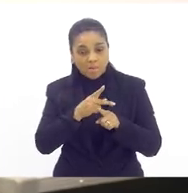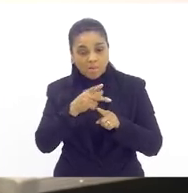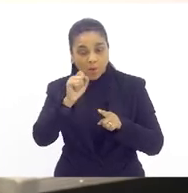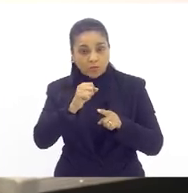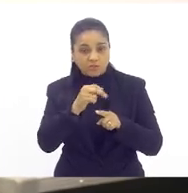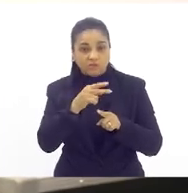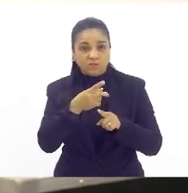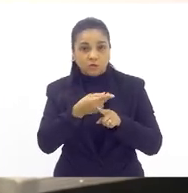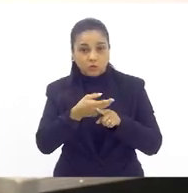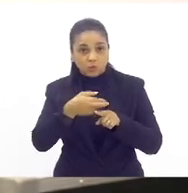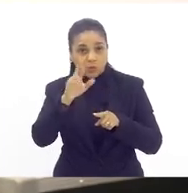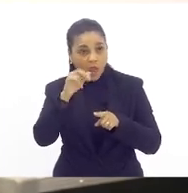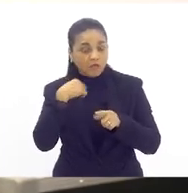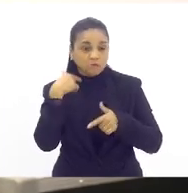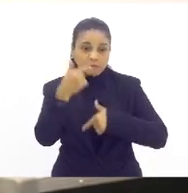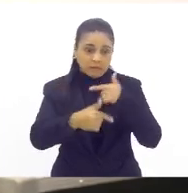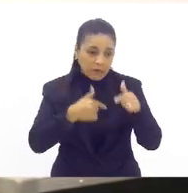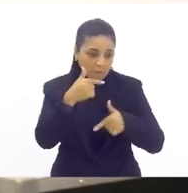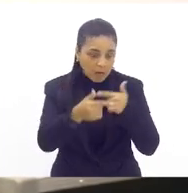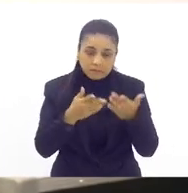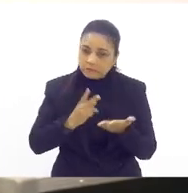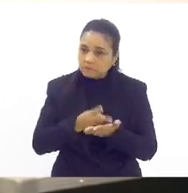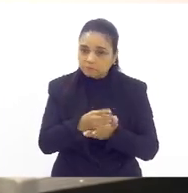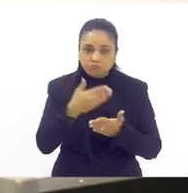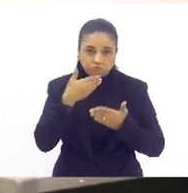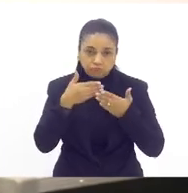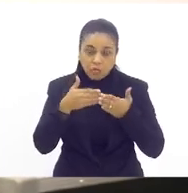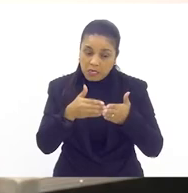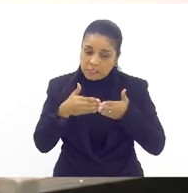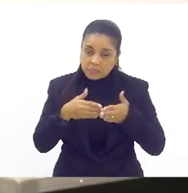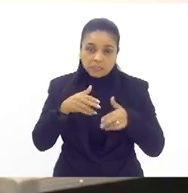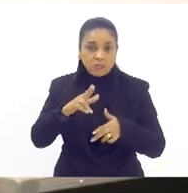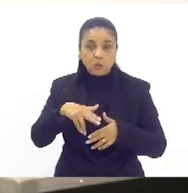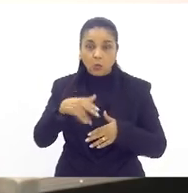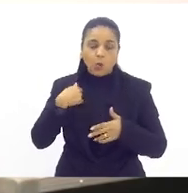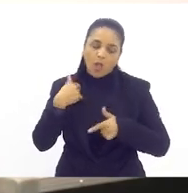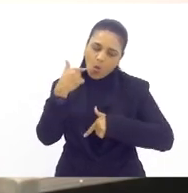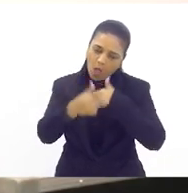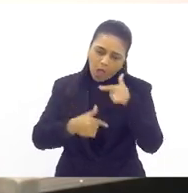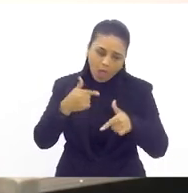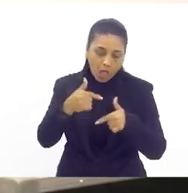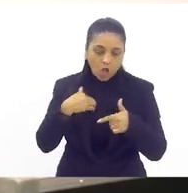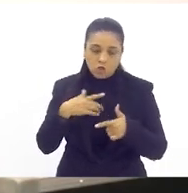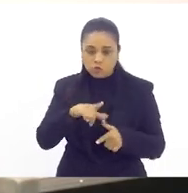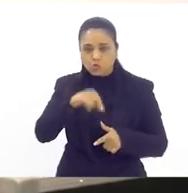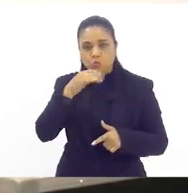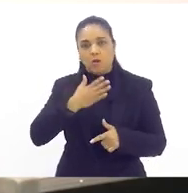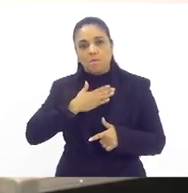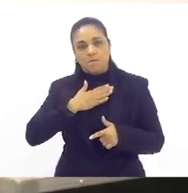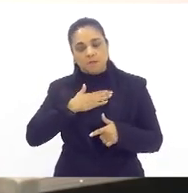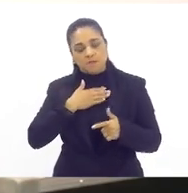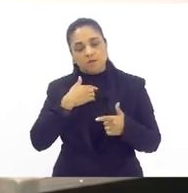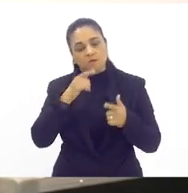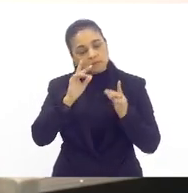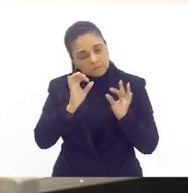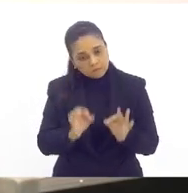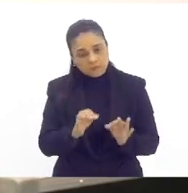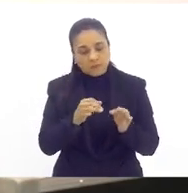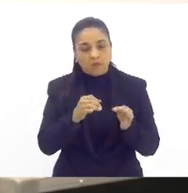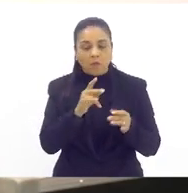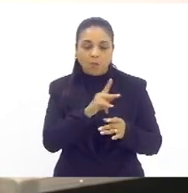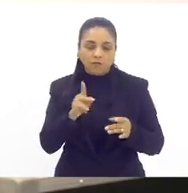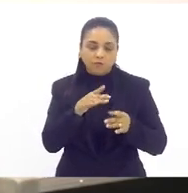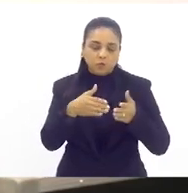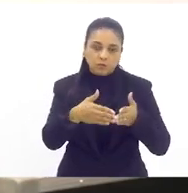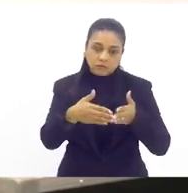nunca tive nunca tirei licença sempre atuando opção minha que o ideal seria realmente o professor se afastar até para